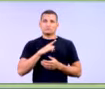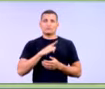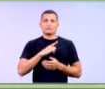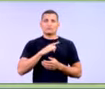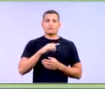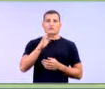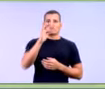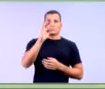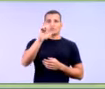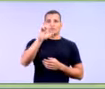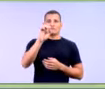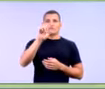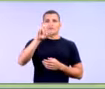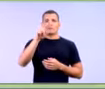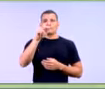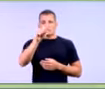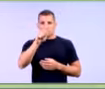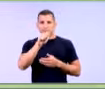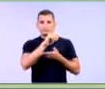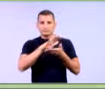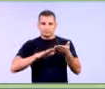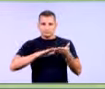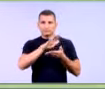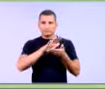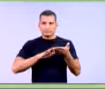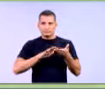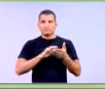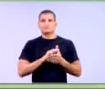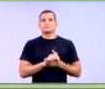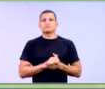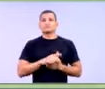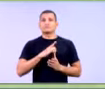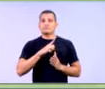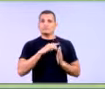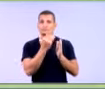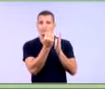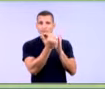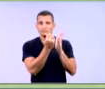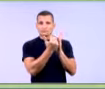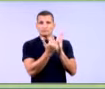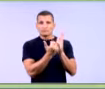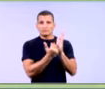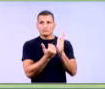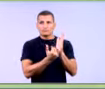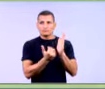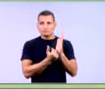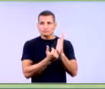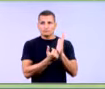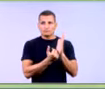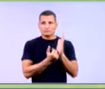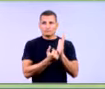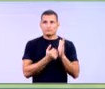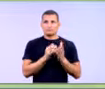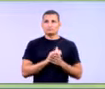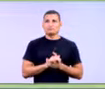elemento obrigatório. As listas de ilustração, de tabelas,